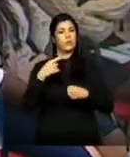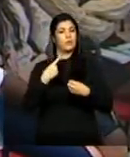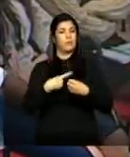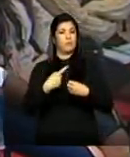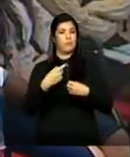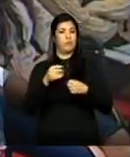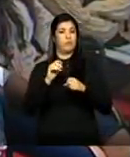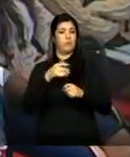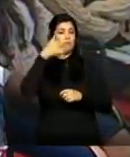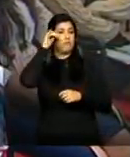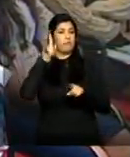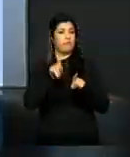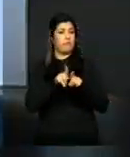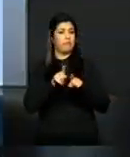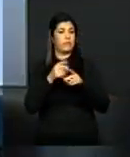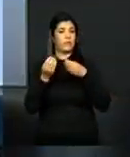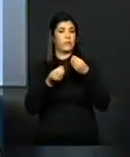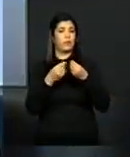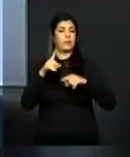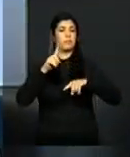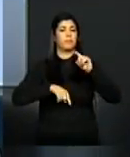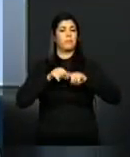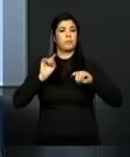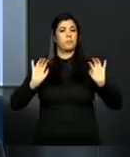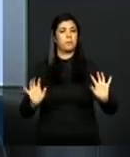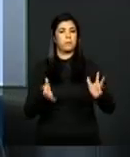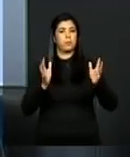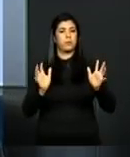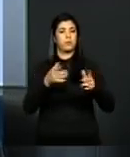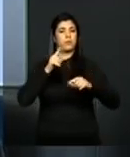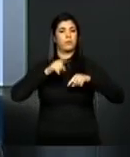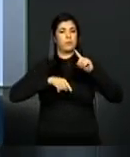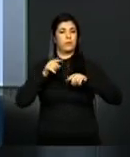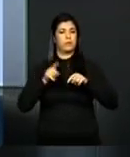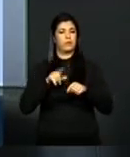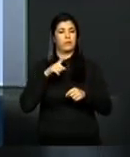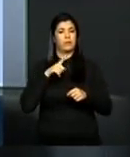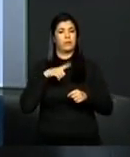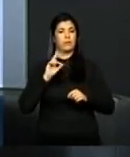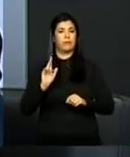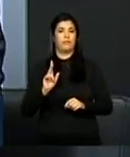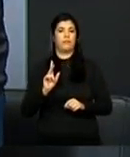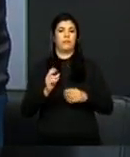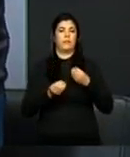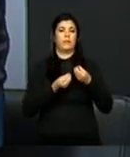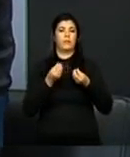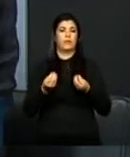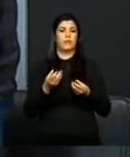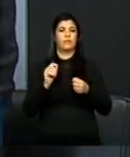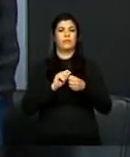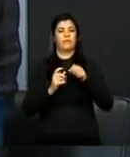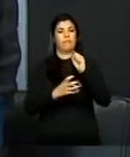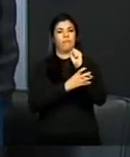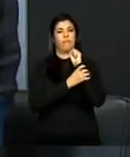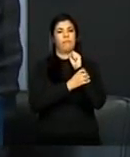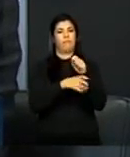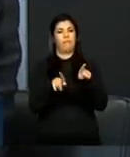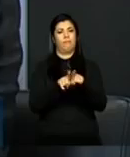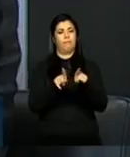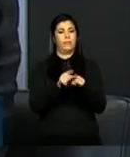chegada, de levar essa política pública lá para estimular o potencial de produção, para a segurança